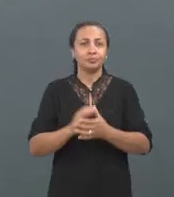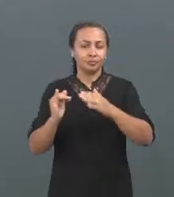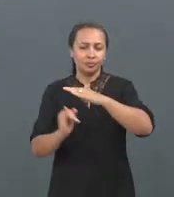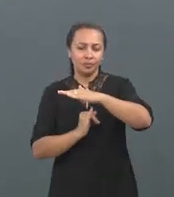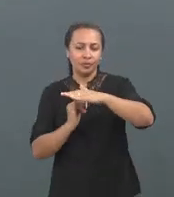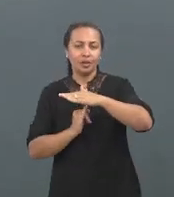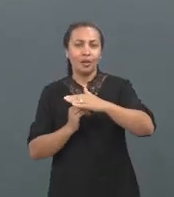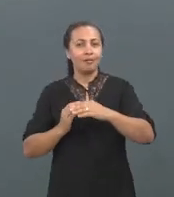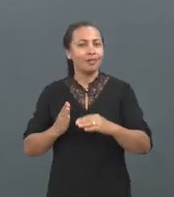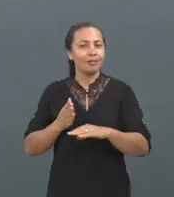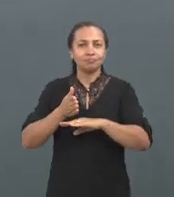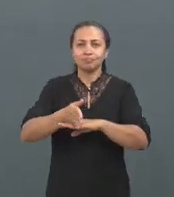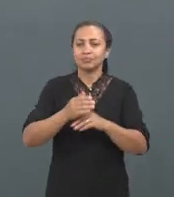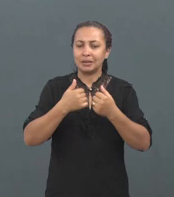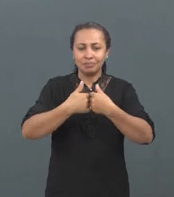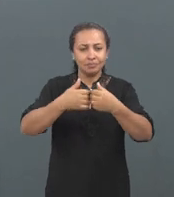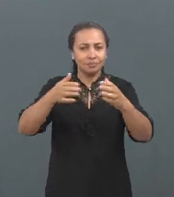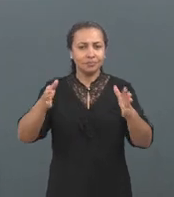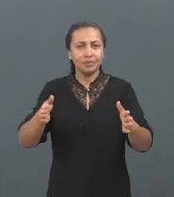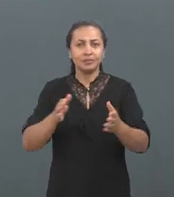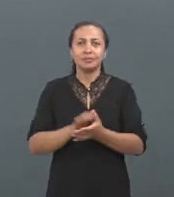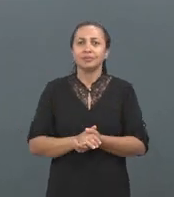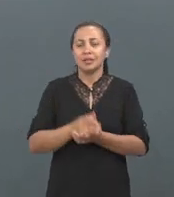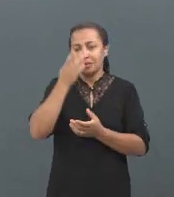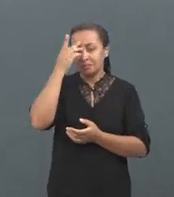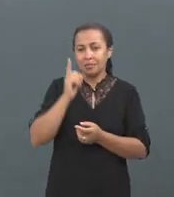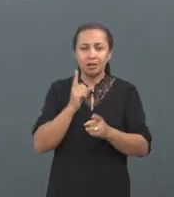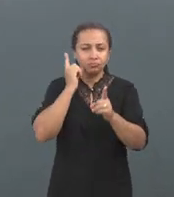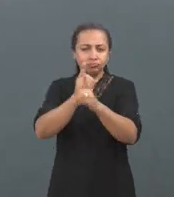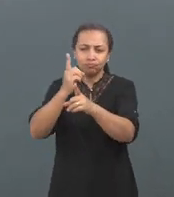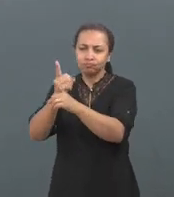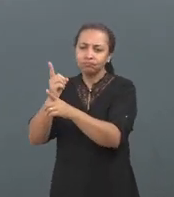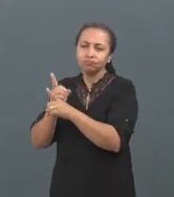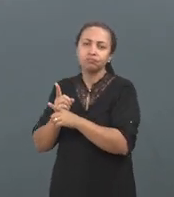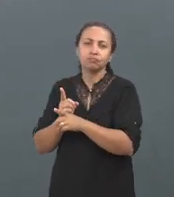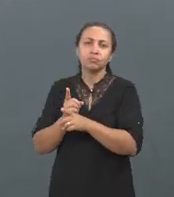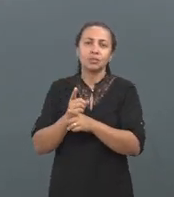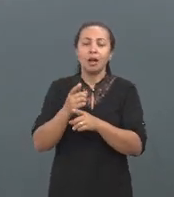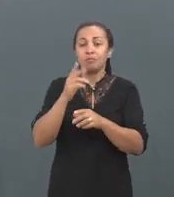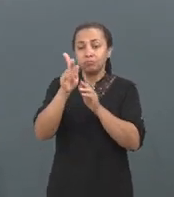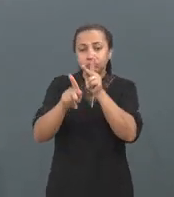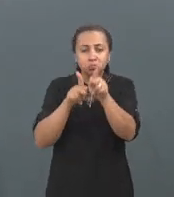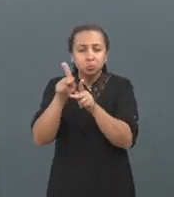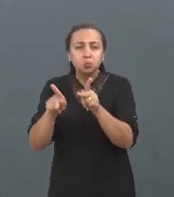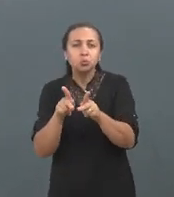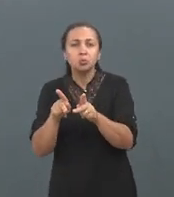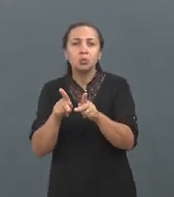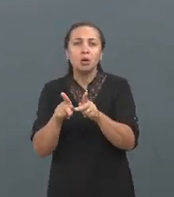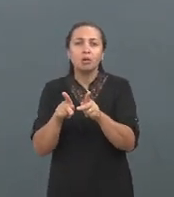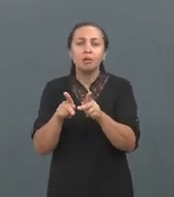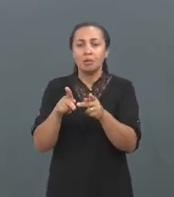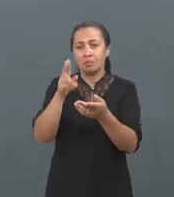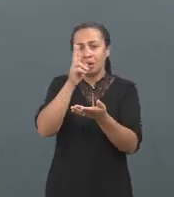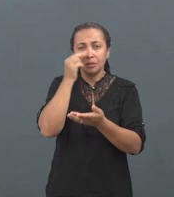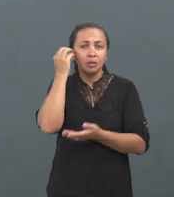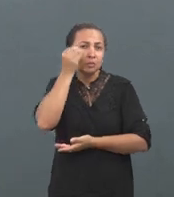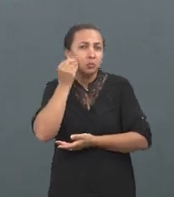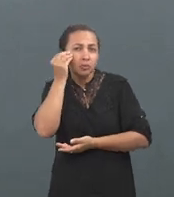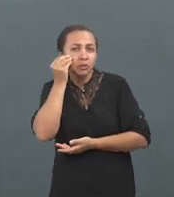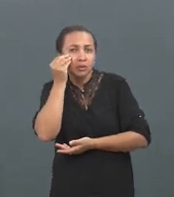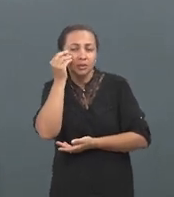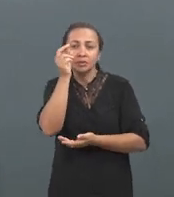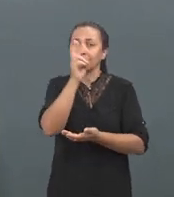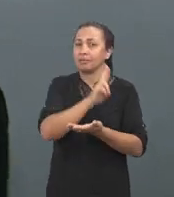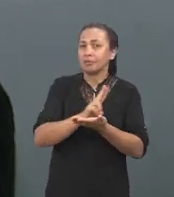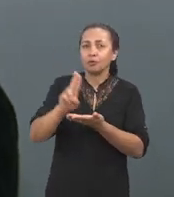acho é muito aberta público para faculdade as experiências e antes